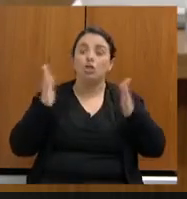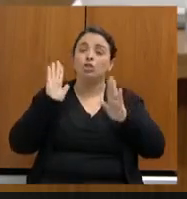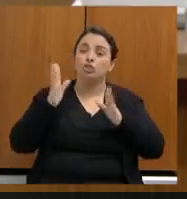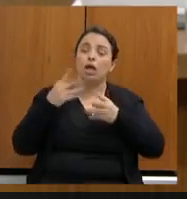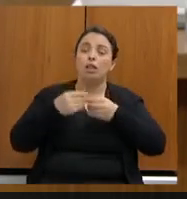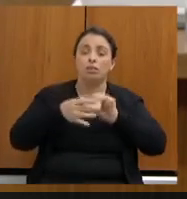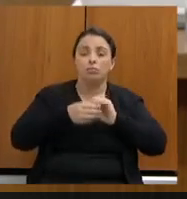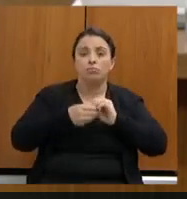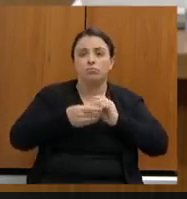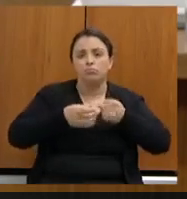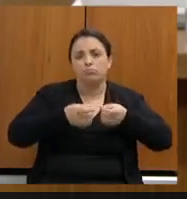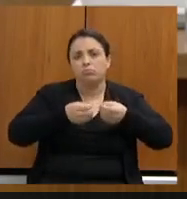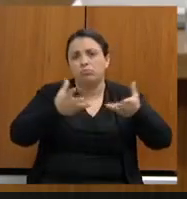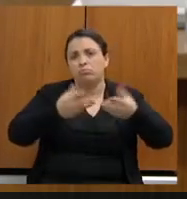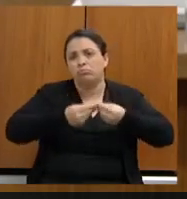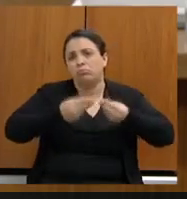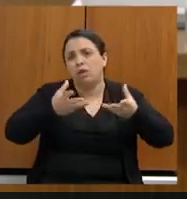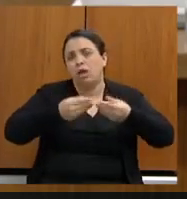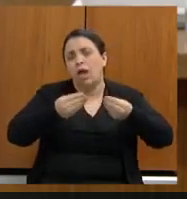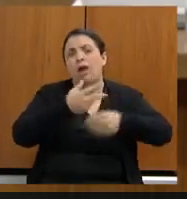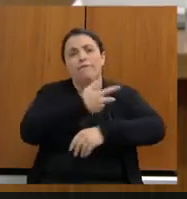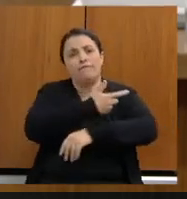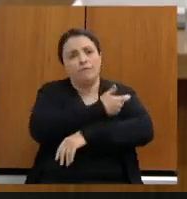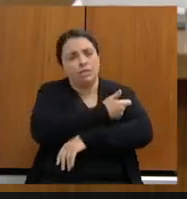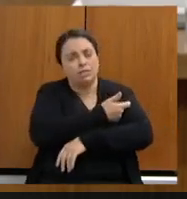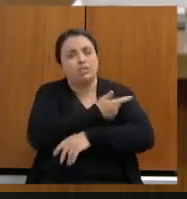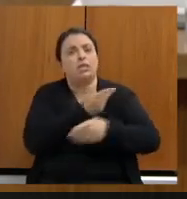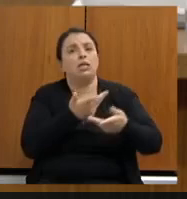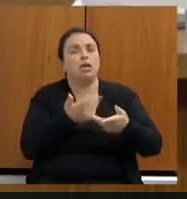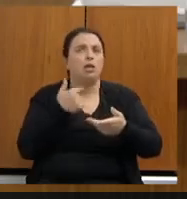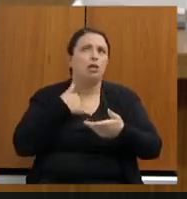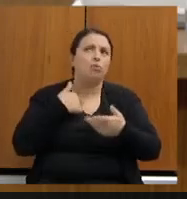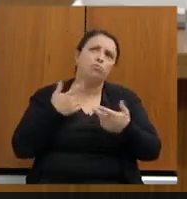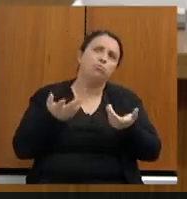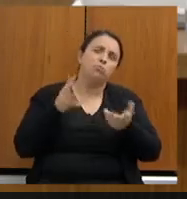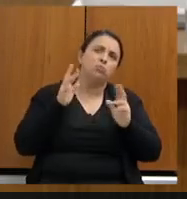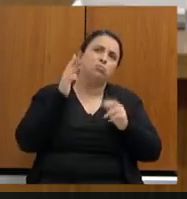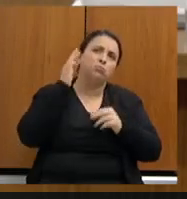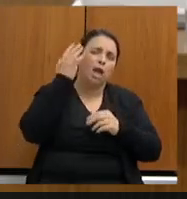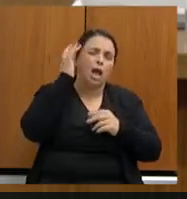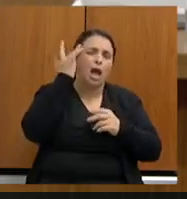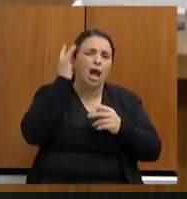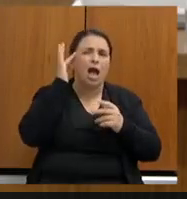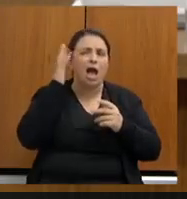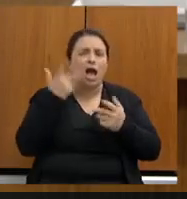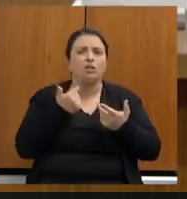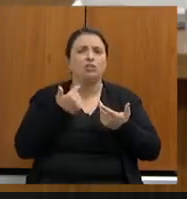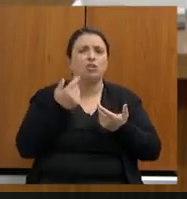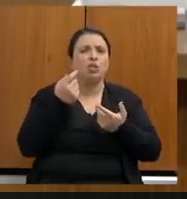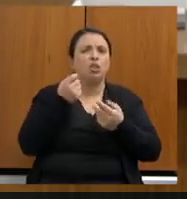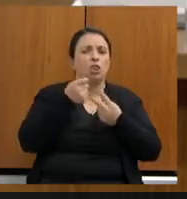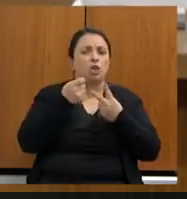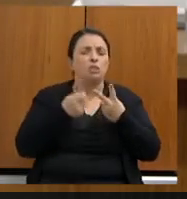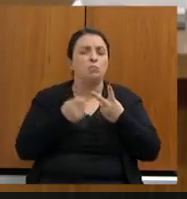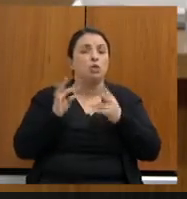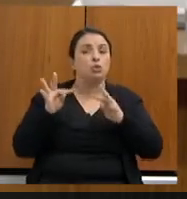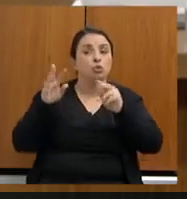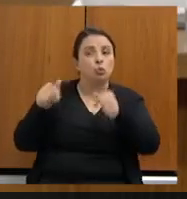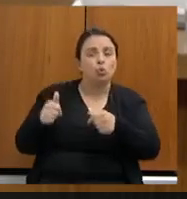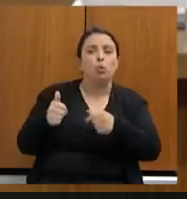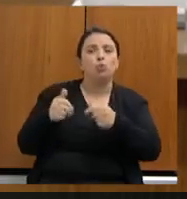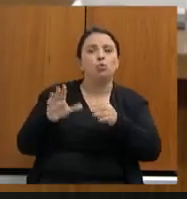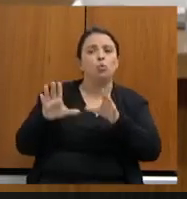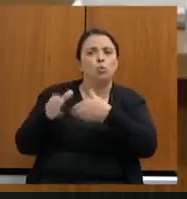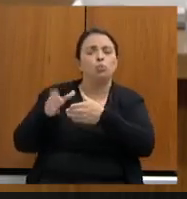quantidade bem razoável de vacinas eu acho que acredito que 12 máximo transmitir todos estejam assinado é